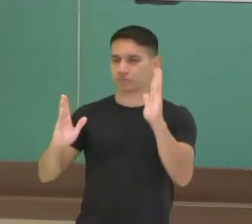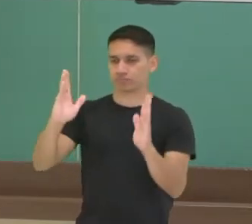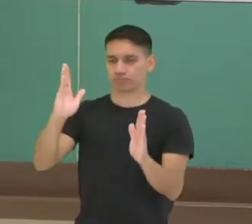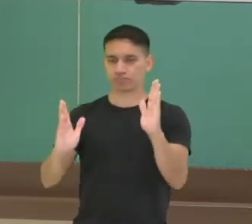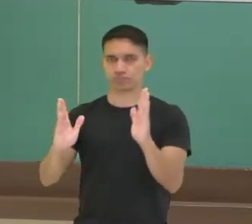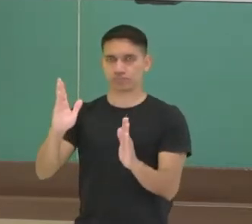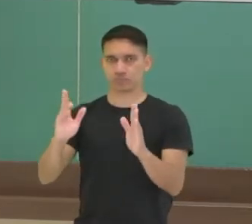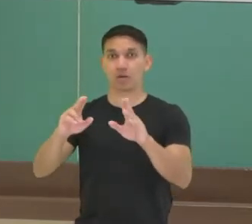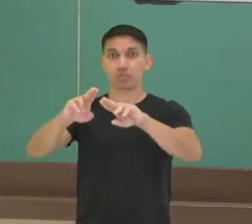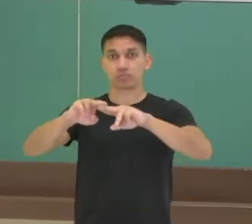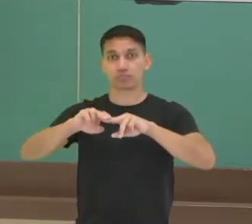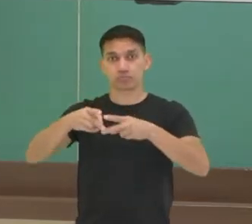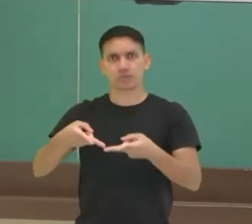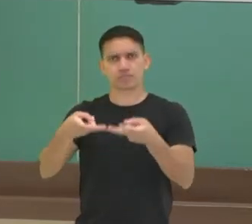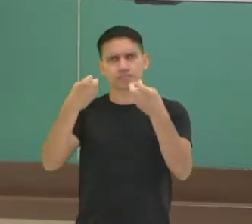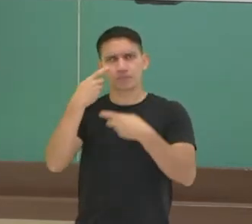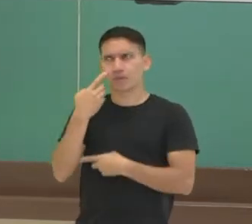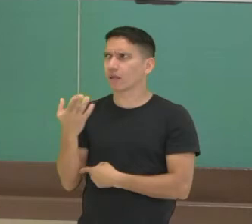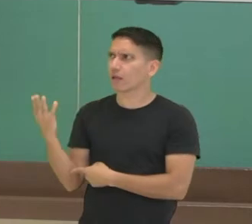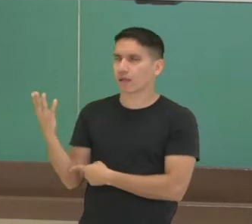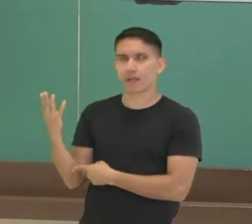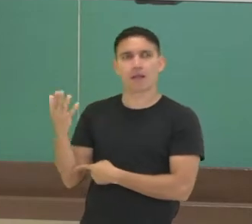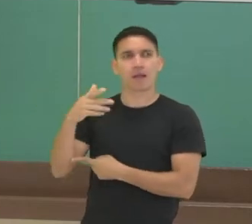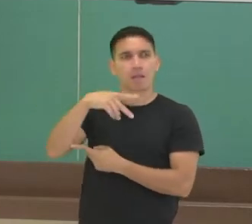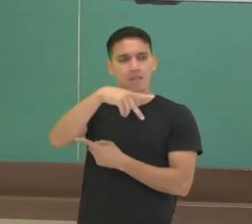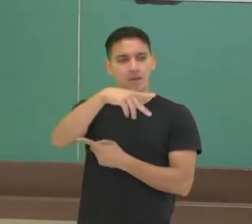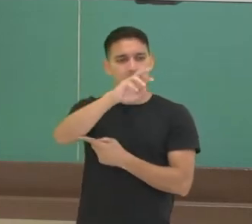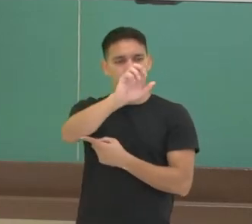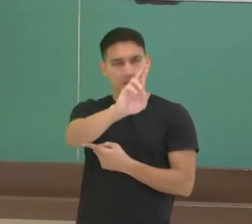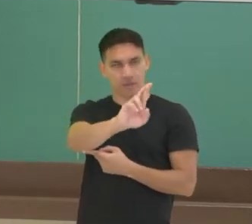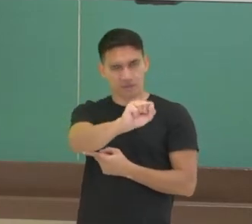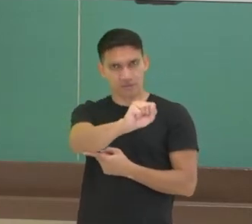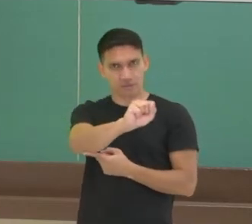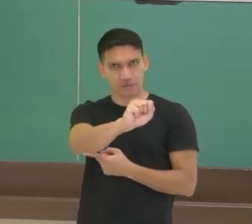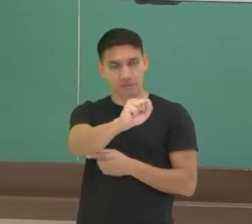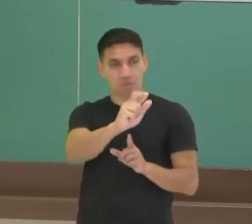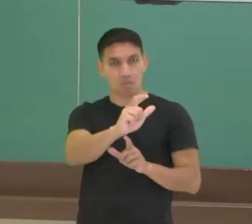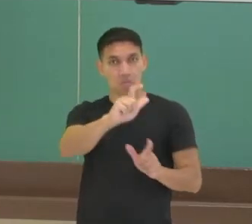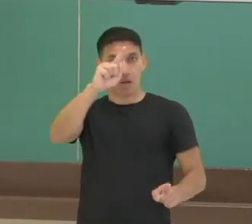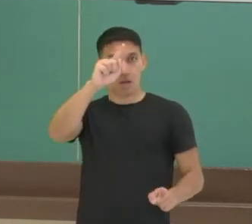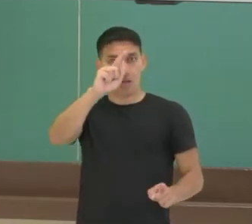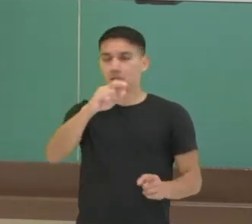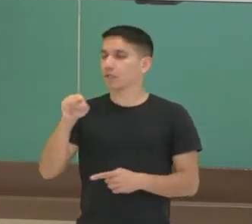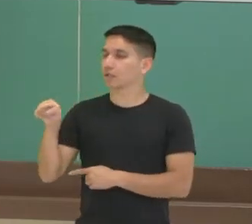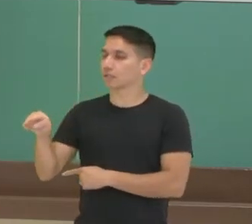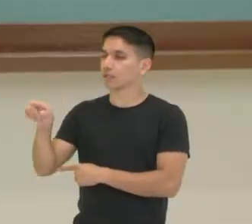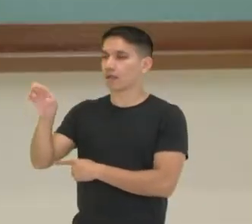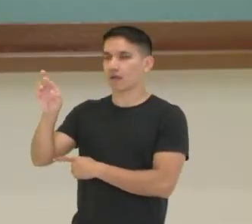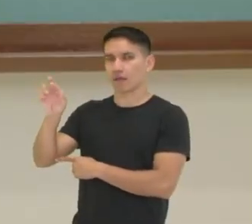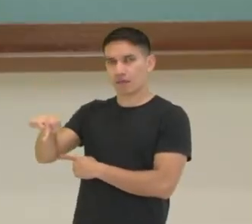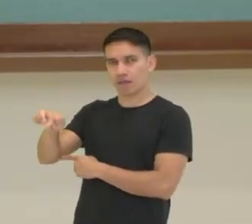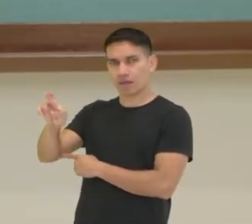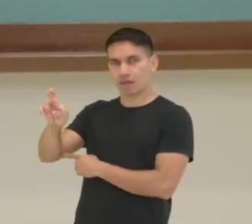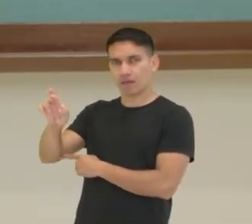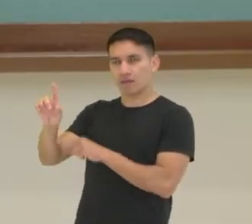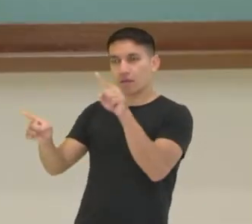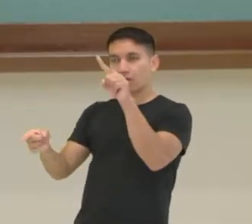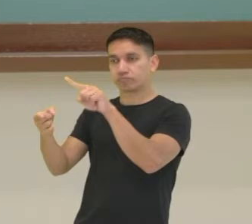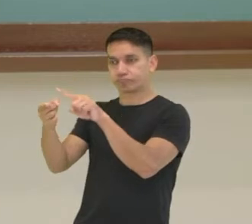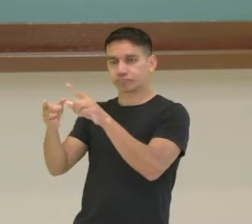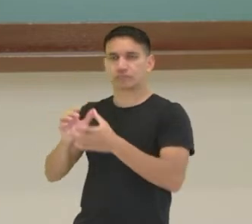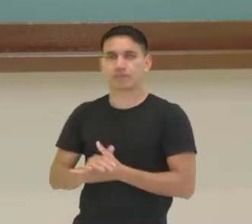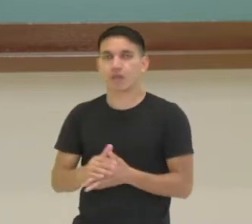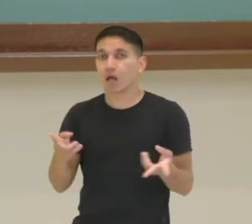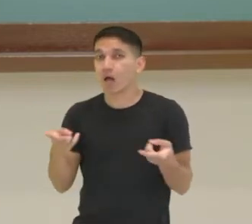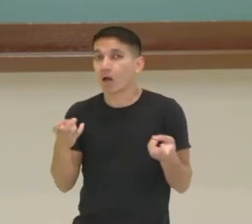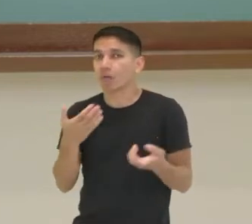base maior e o QR vai ser a base menor. Tá certo? Agora, o que nós vamos fazer? Eu quero que